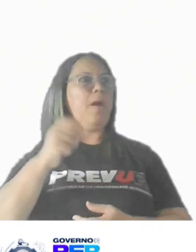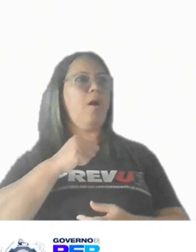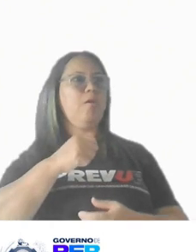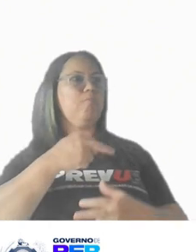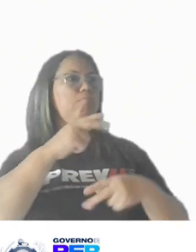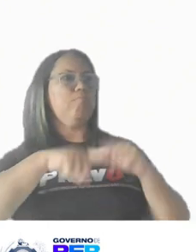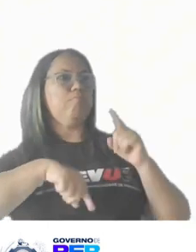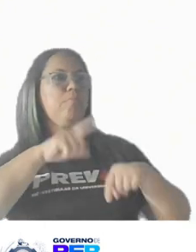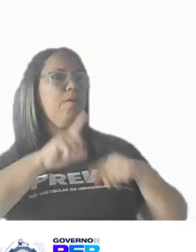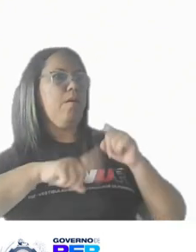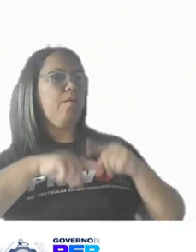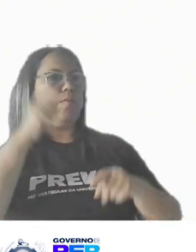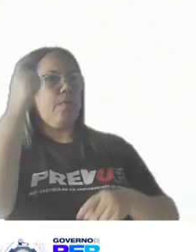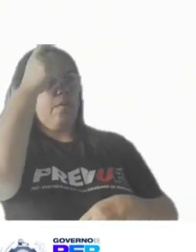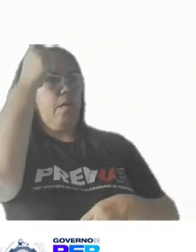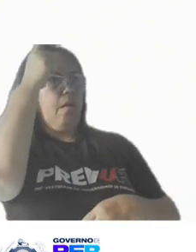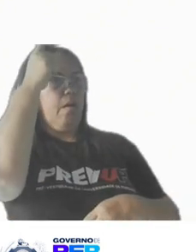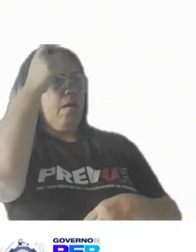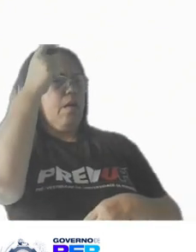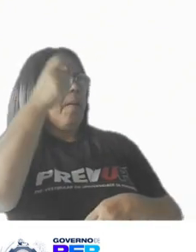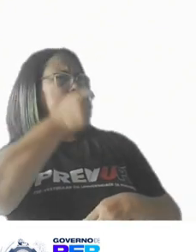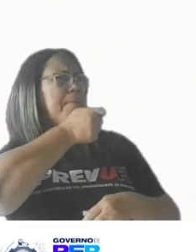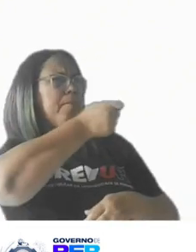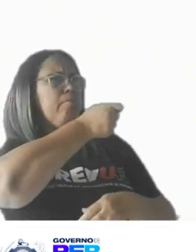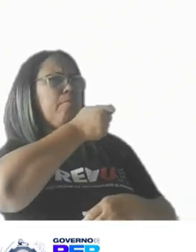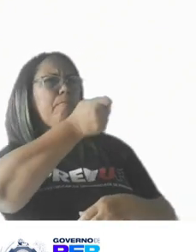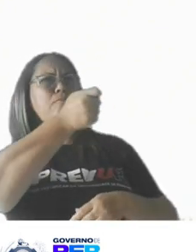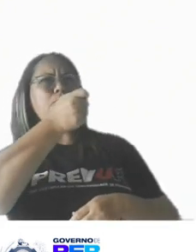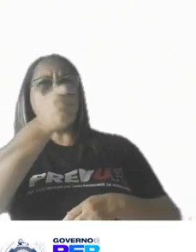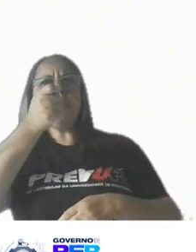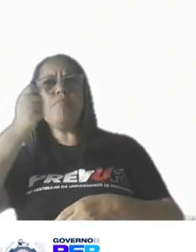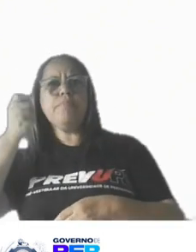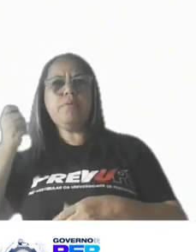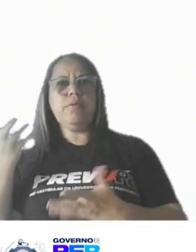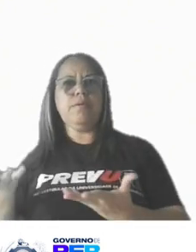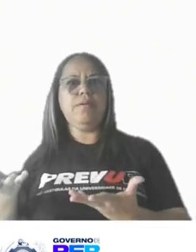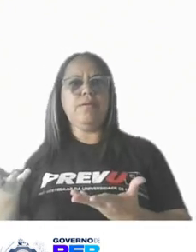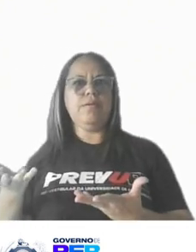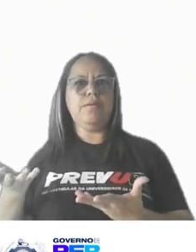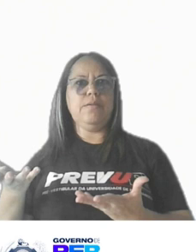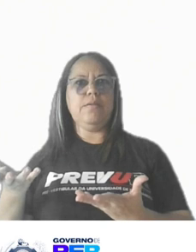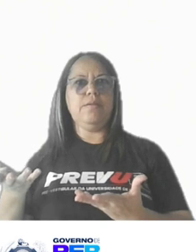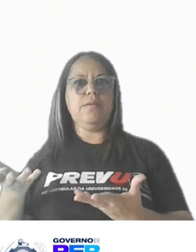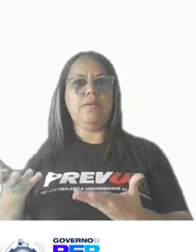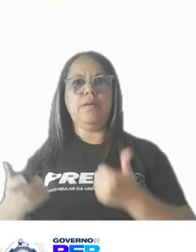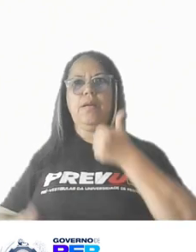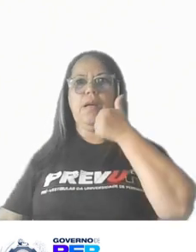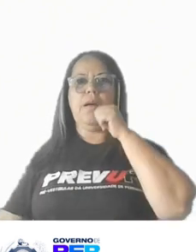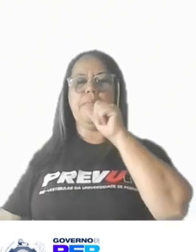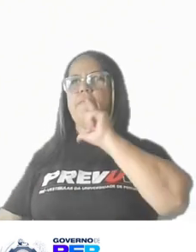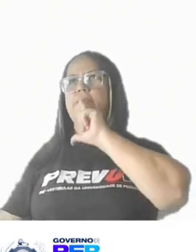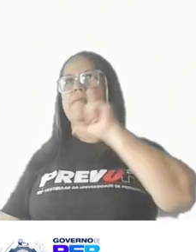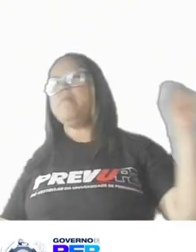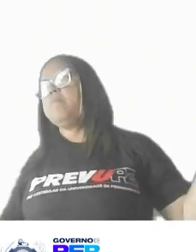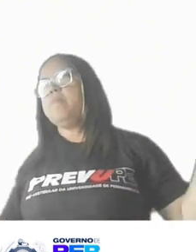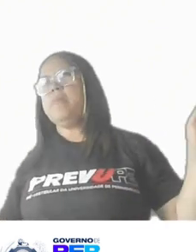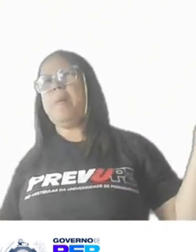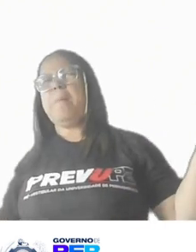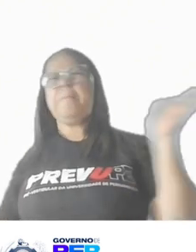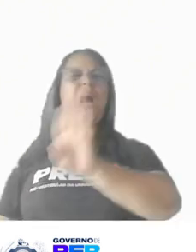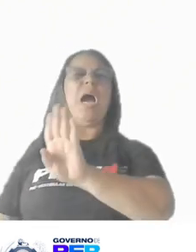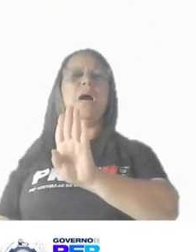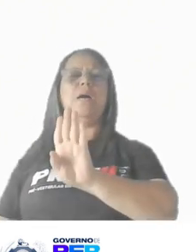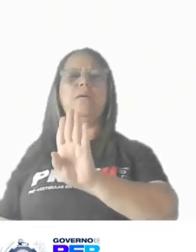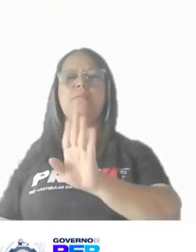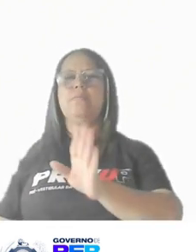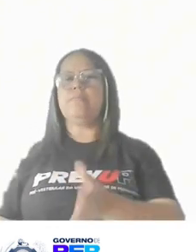diabólico de alta frequência e apontou para vários objetos e... A mãe foi embora, bateu a porta. Aí ele vai falar no